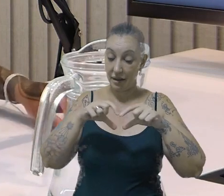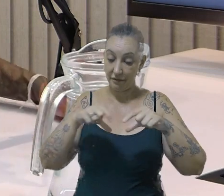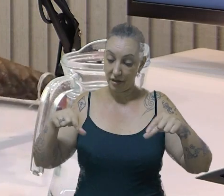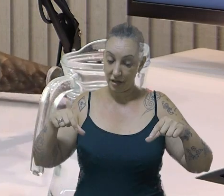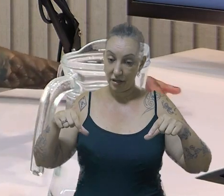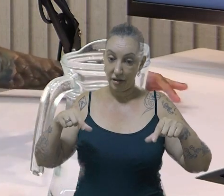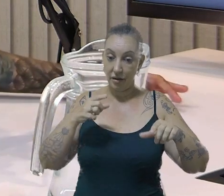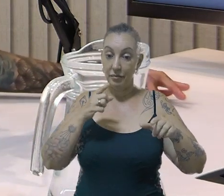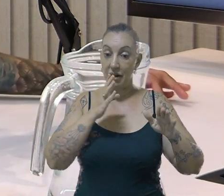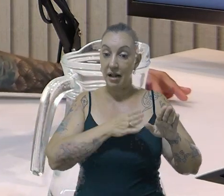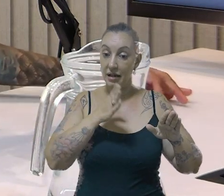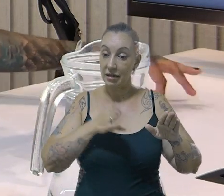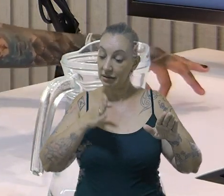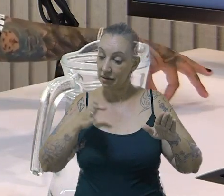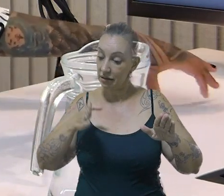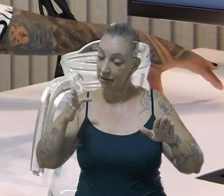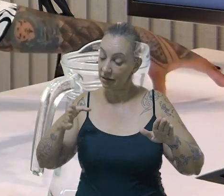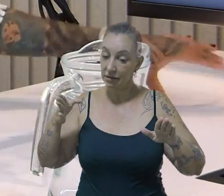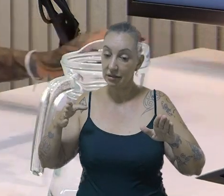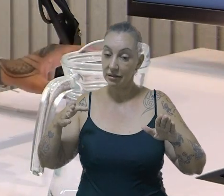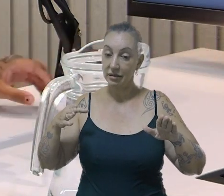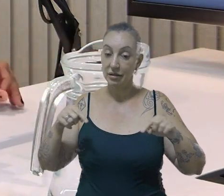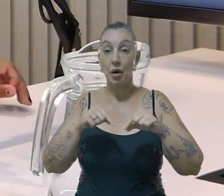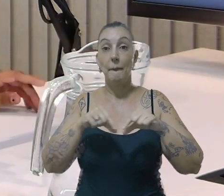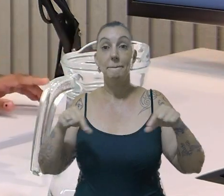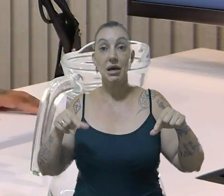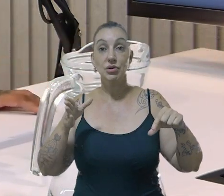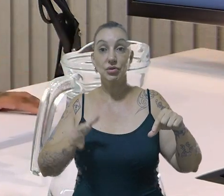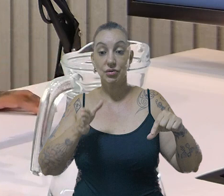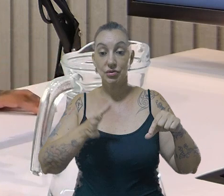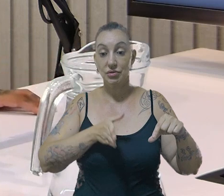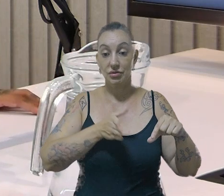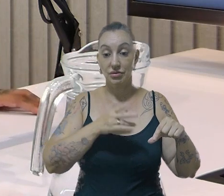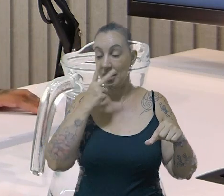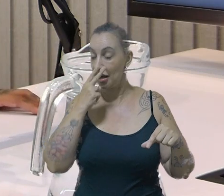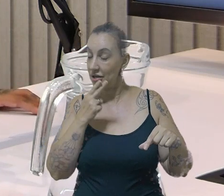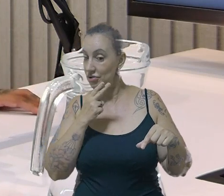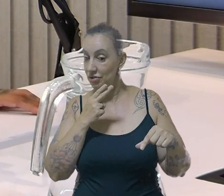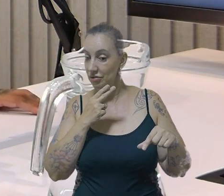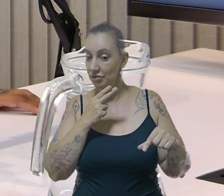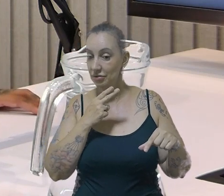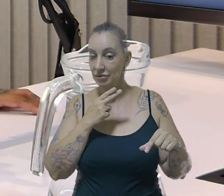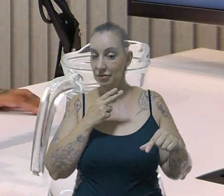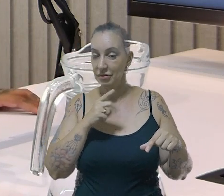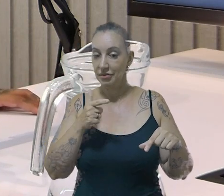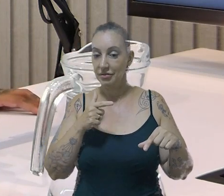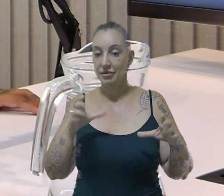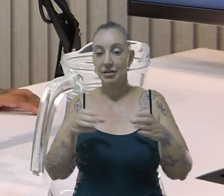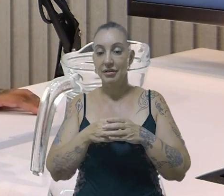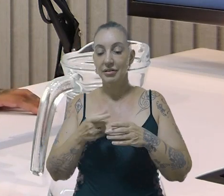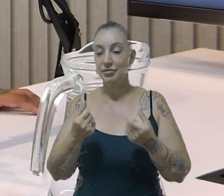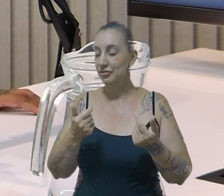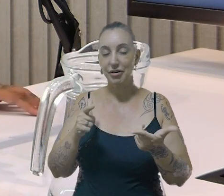linha do tempo pras meninas e tal no meio do seu cenário que que você acha ele Ah Gabi eu não tenho equipe para isso eu não tenho dinheiro